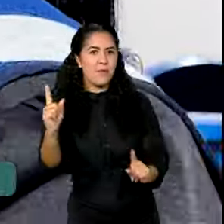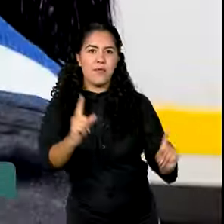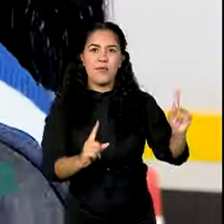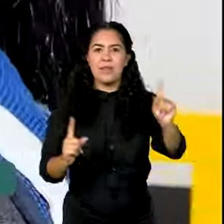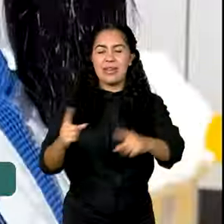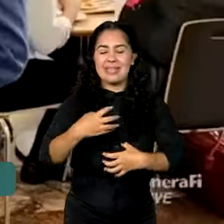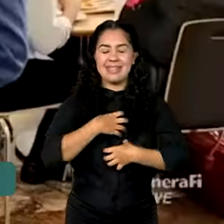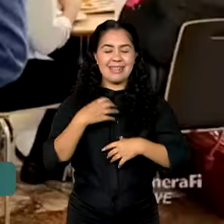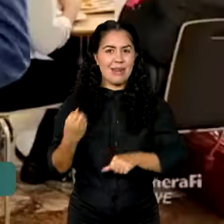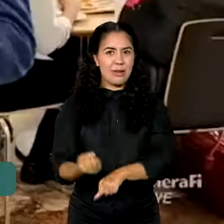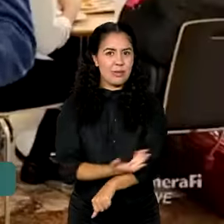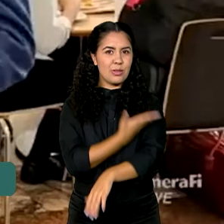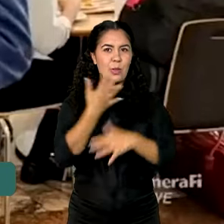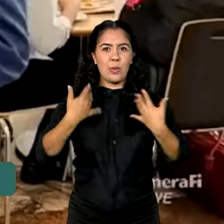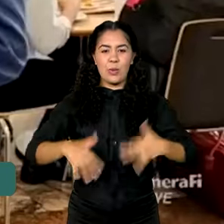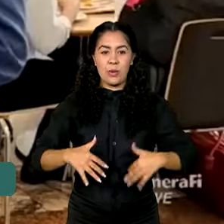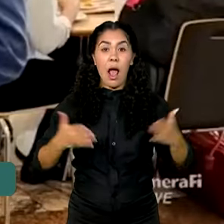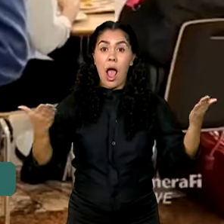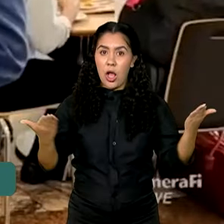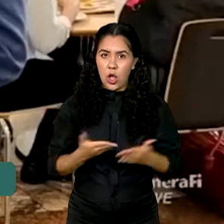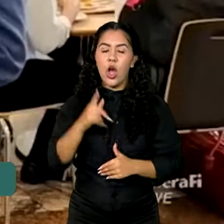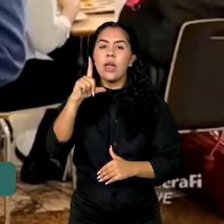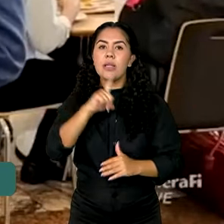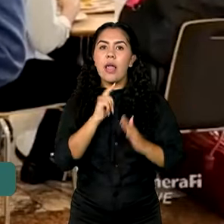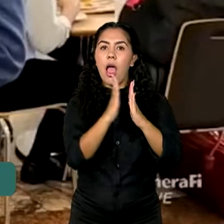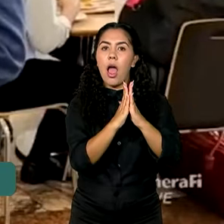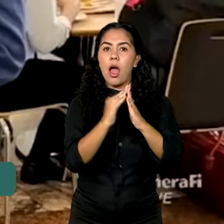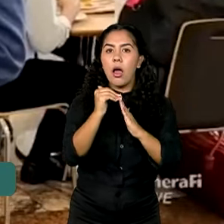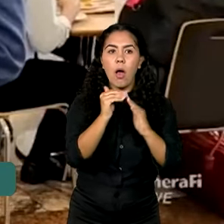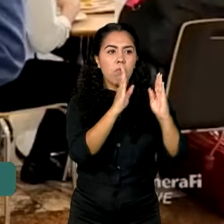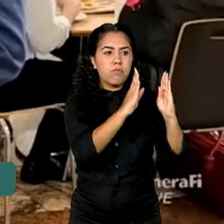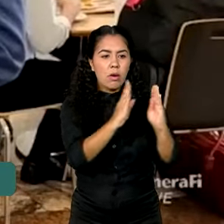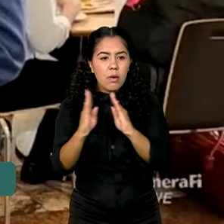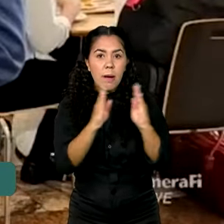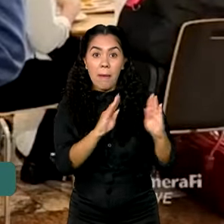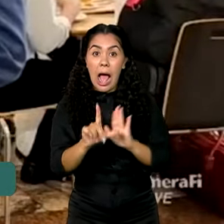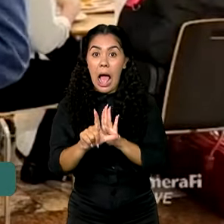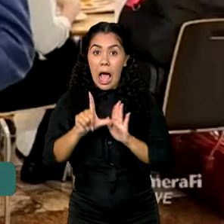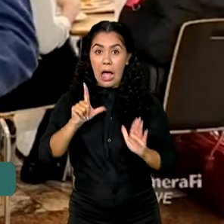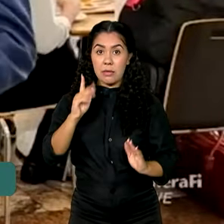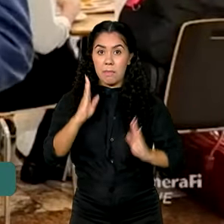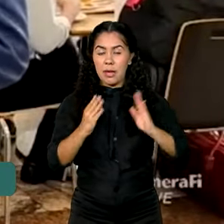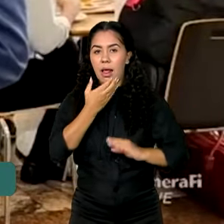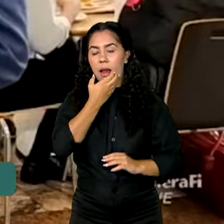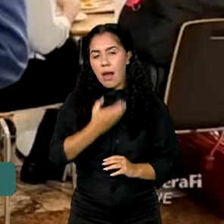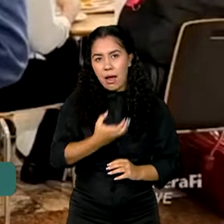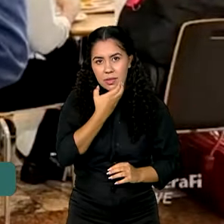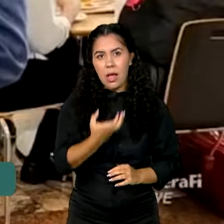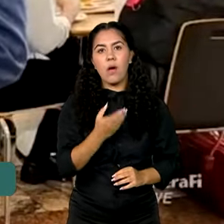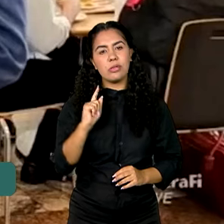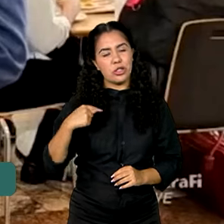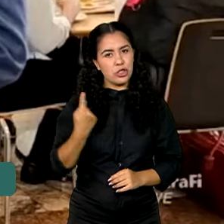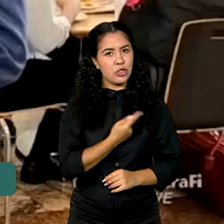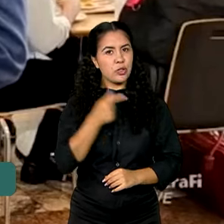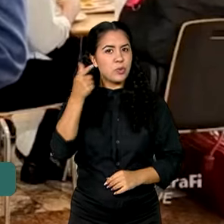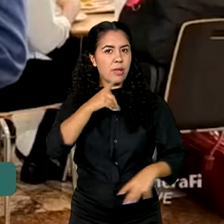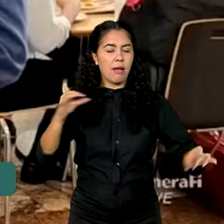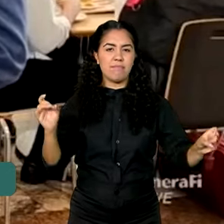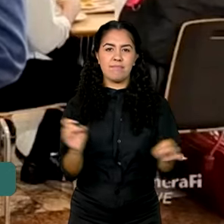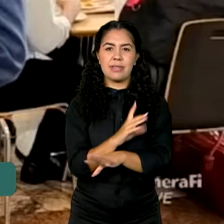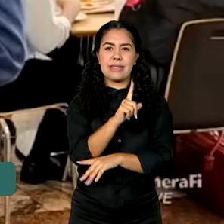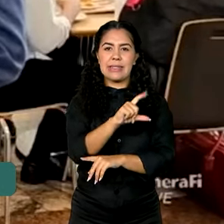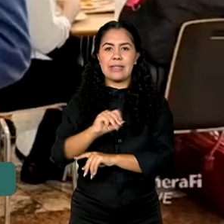estava muito emocionado. E temos agora um cronograma para que antes do Natal a gente possa estar com o aeroporto